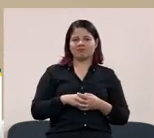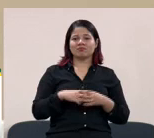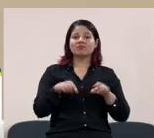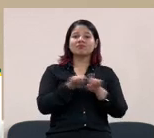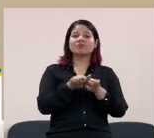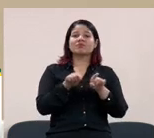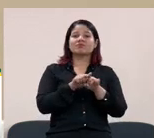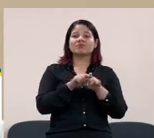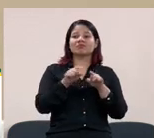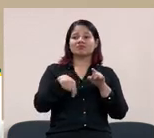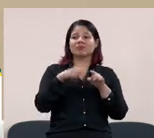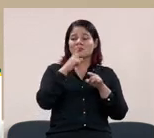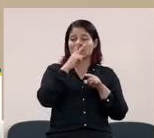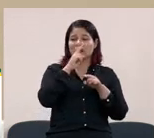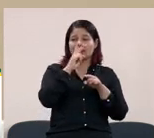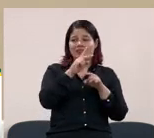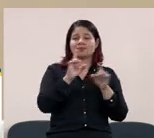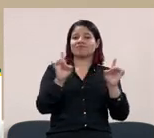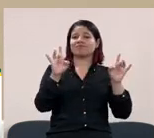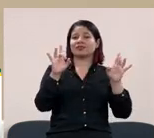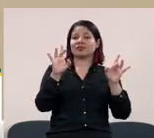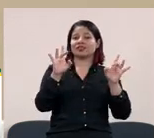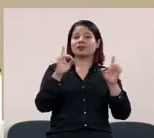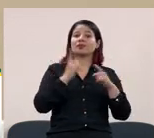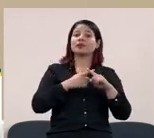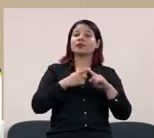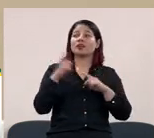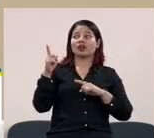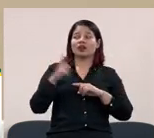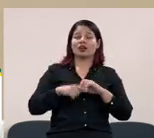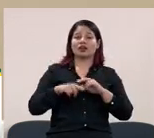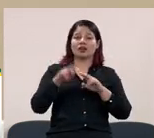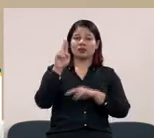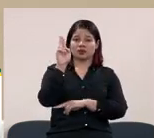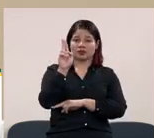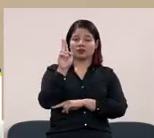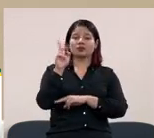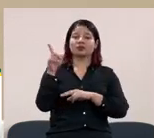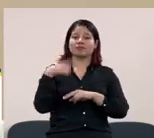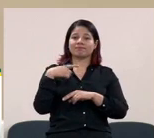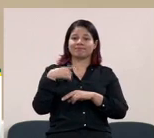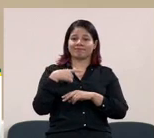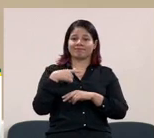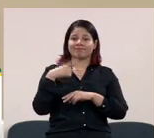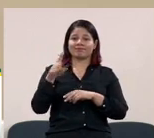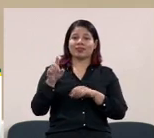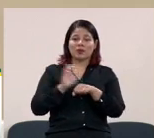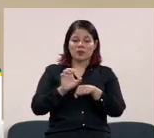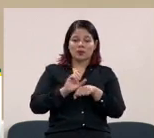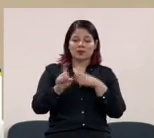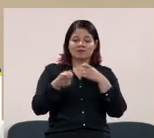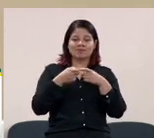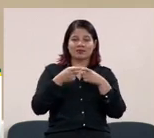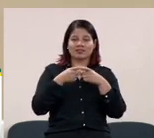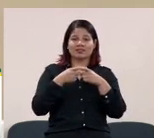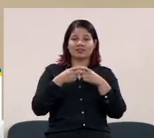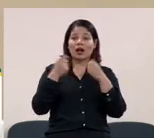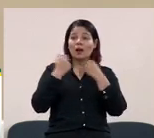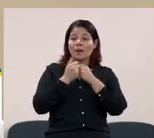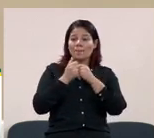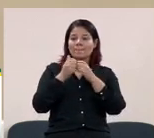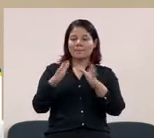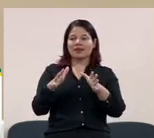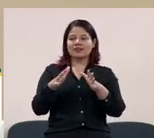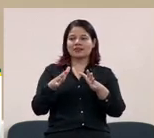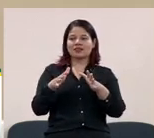relativo privilégio perto da Universidade Federal do Amapá. A Unifap, ela inaugura um curso de medicina sem ter, de uma